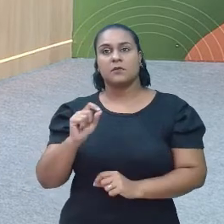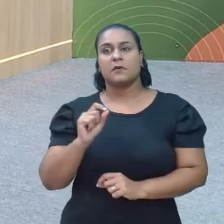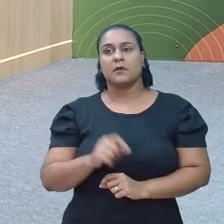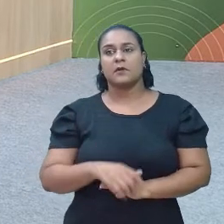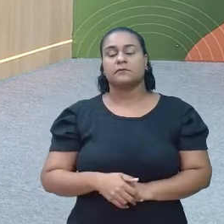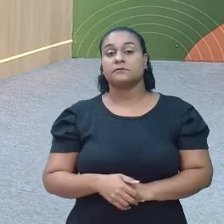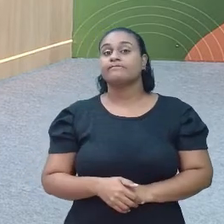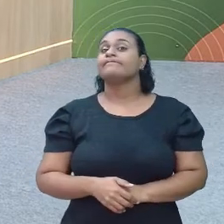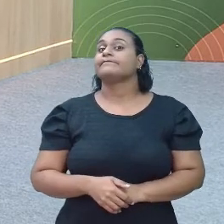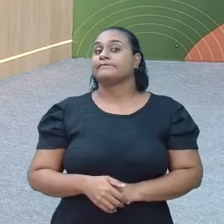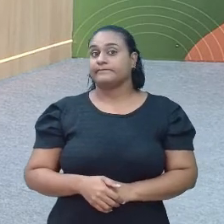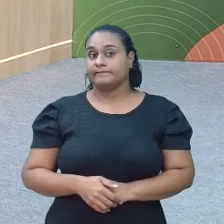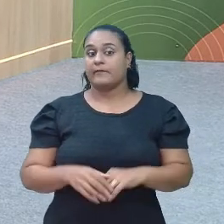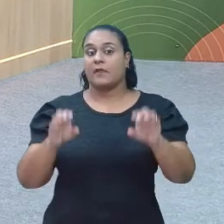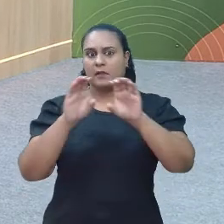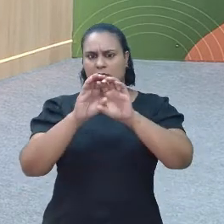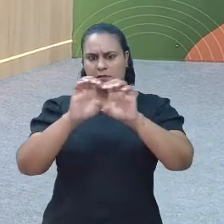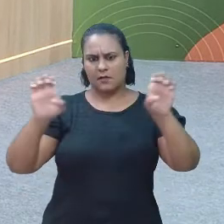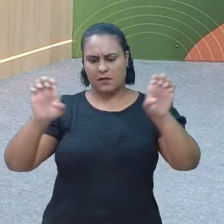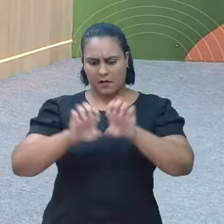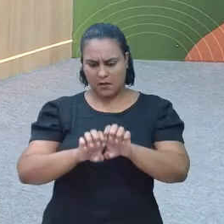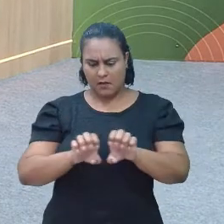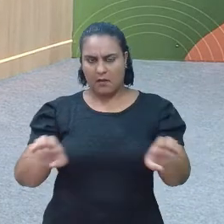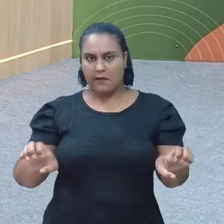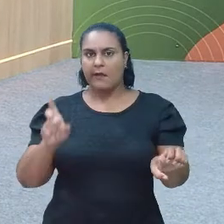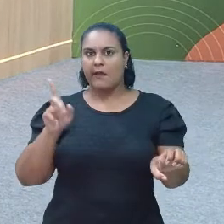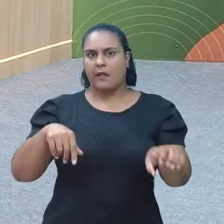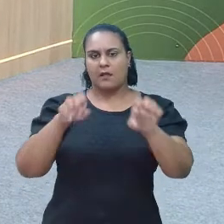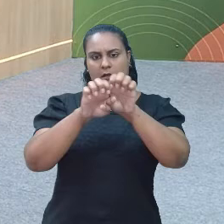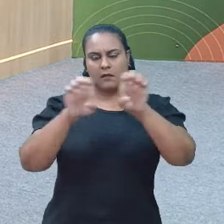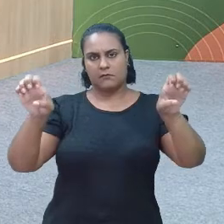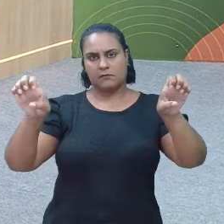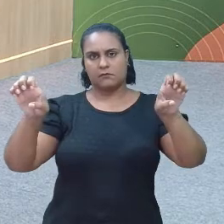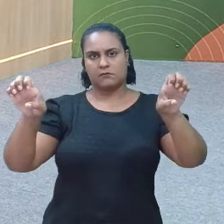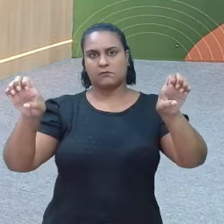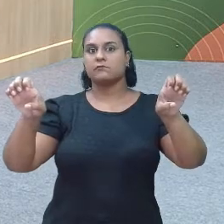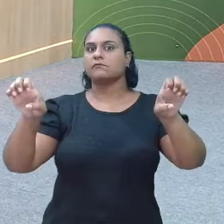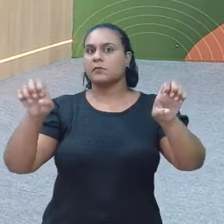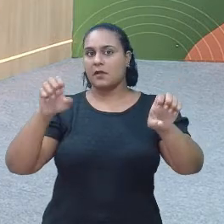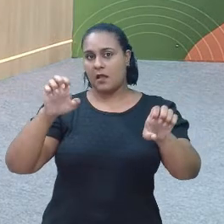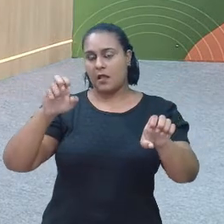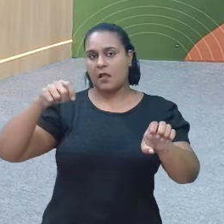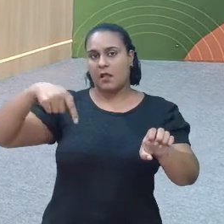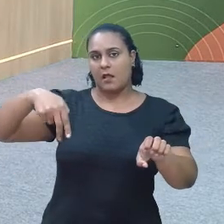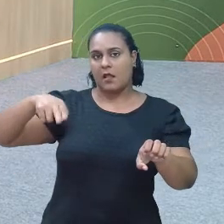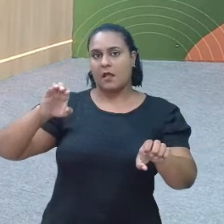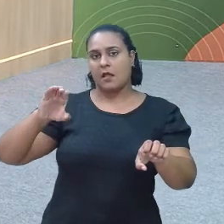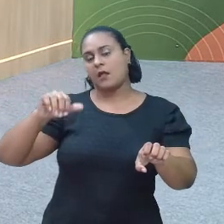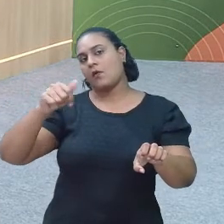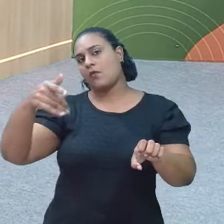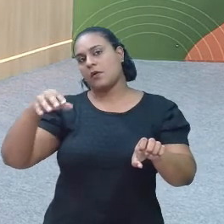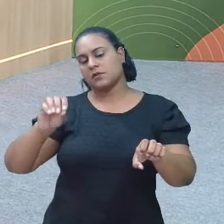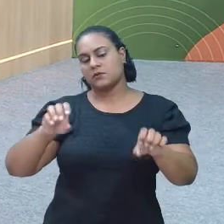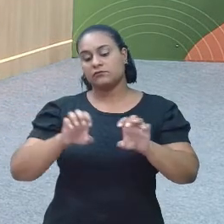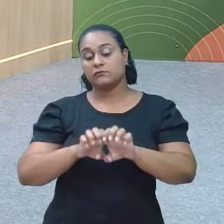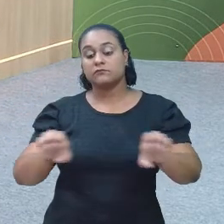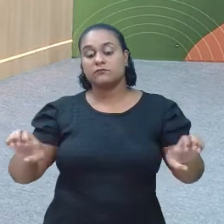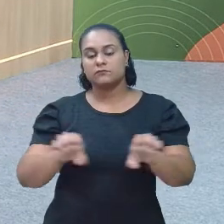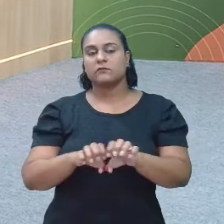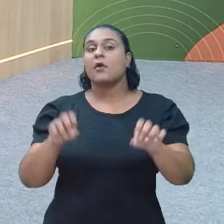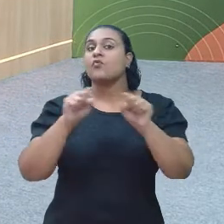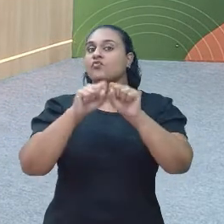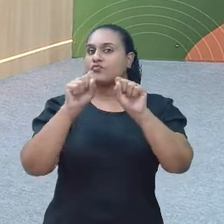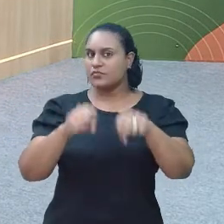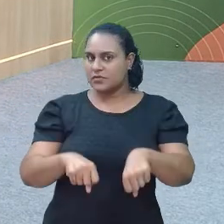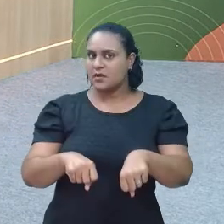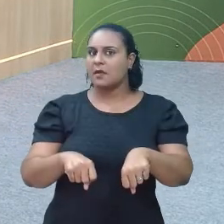uma dessas separadamente é uma equação. Mas quando eu junto 2 ou mais, eu monto o que